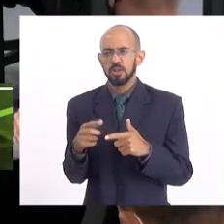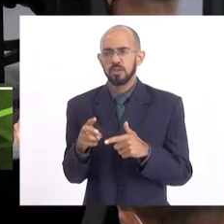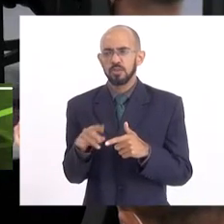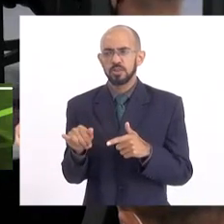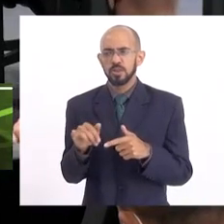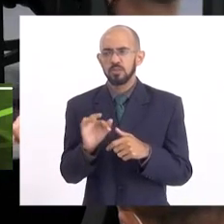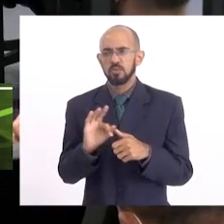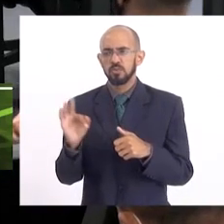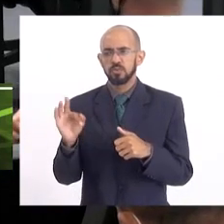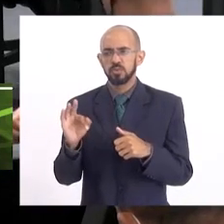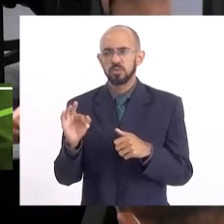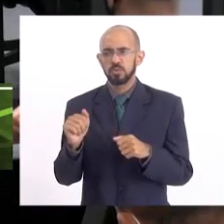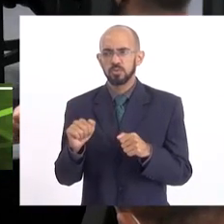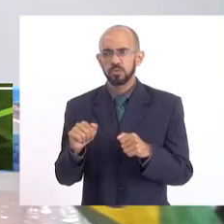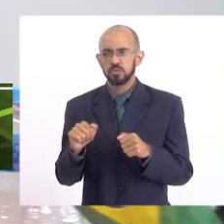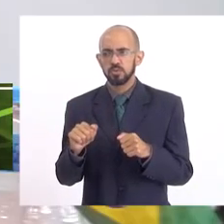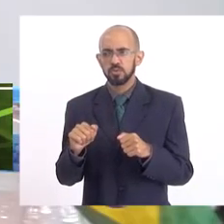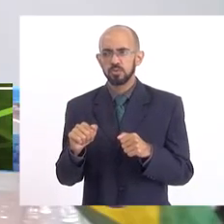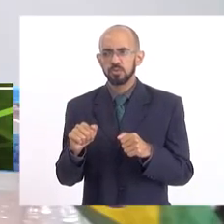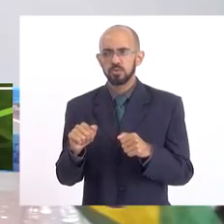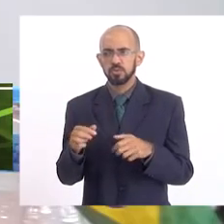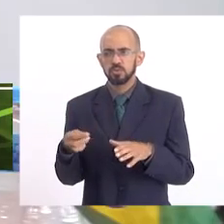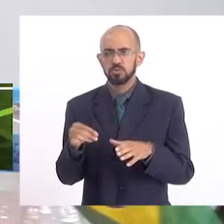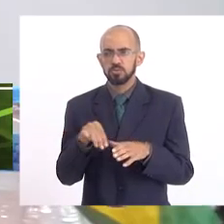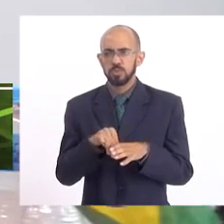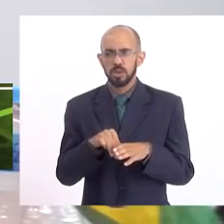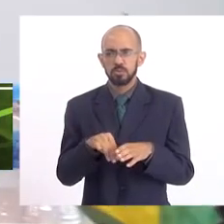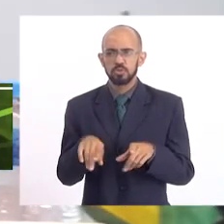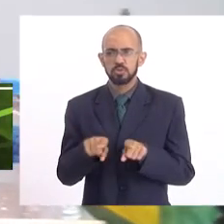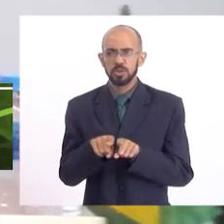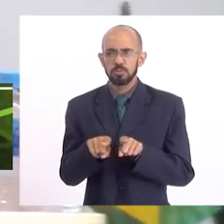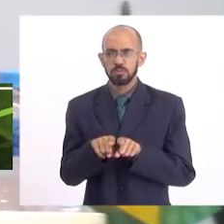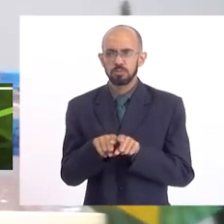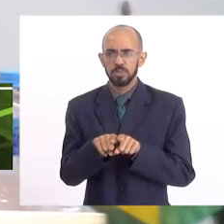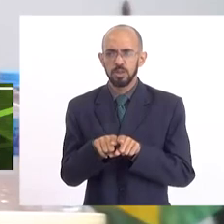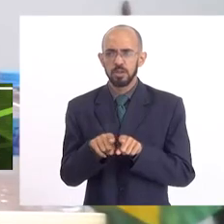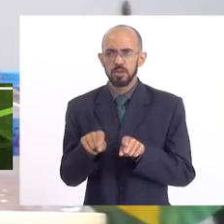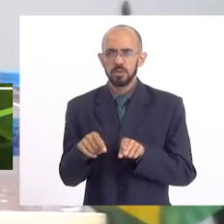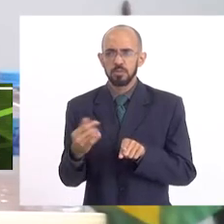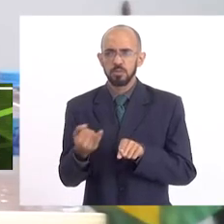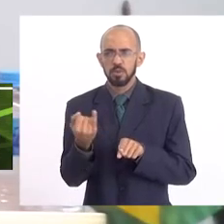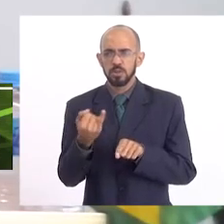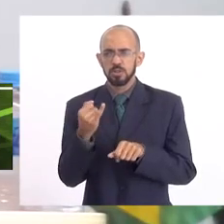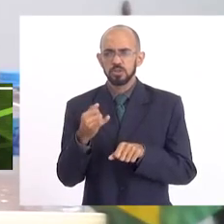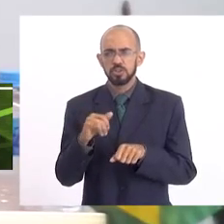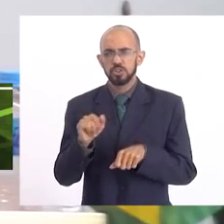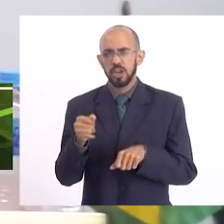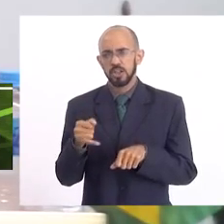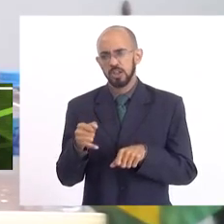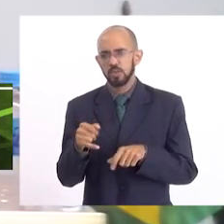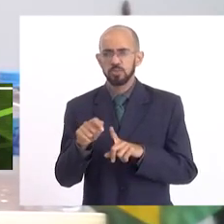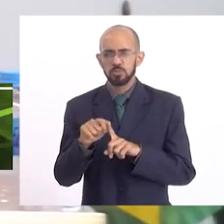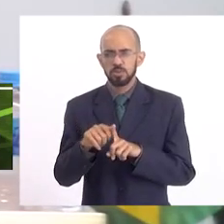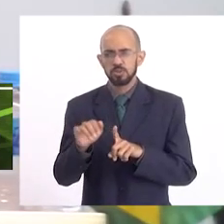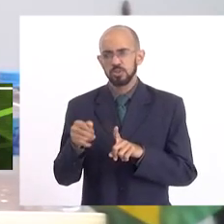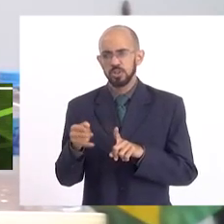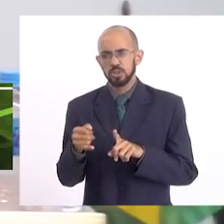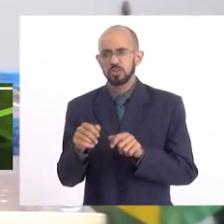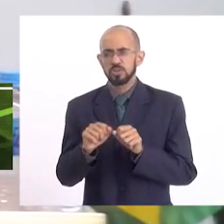futuros integrantes aí, é importante fazer, e em janeiro fazer o